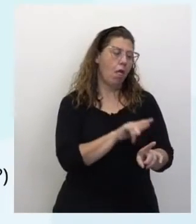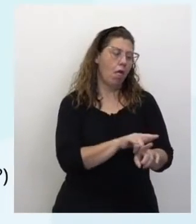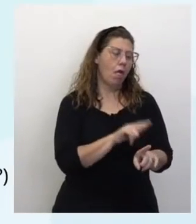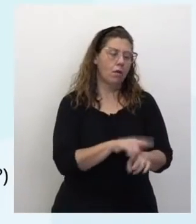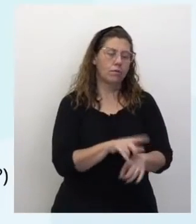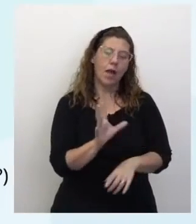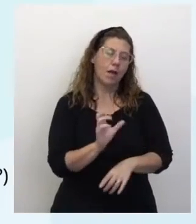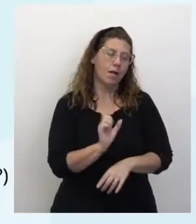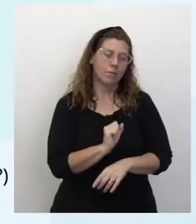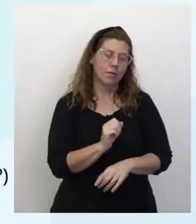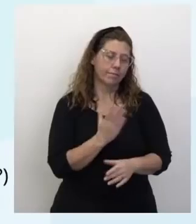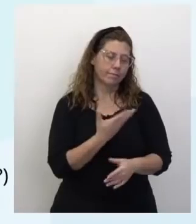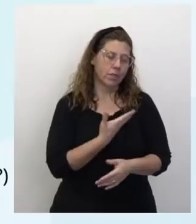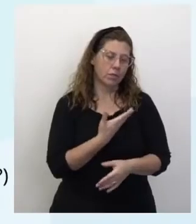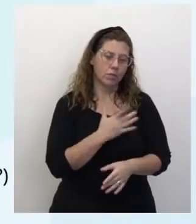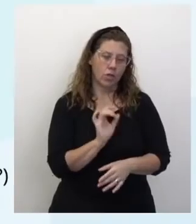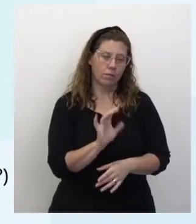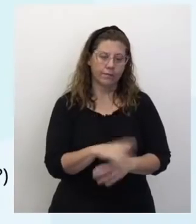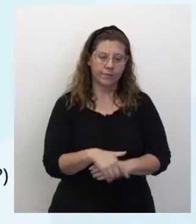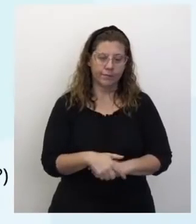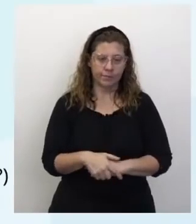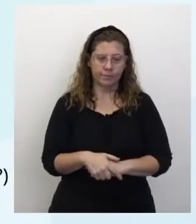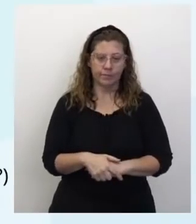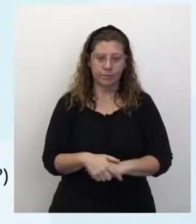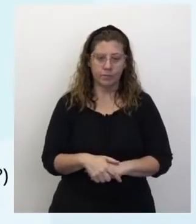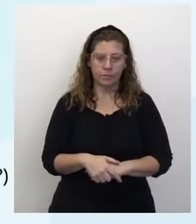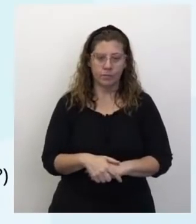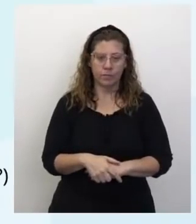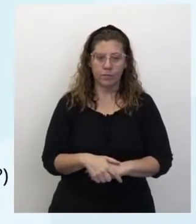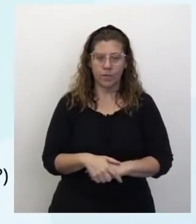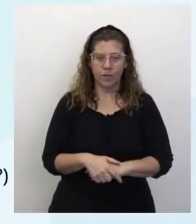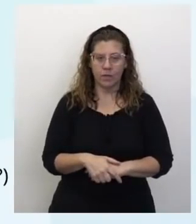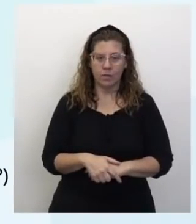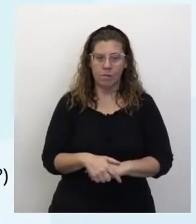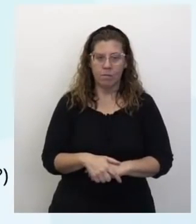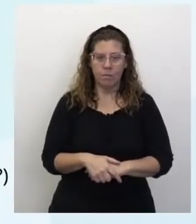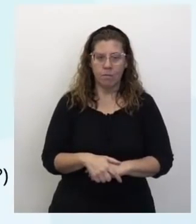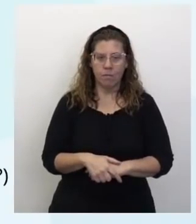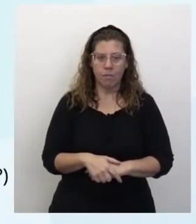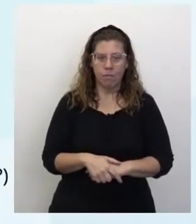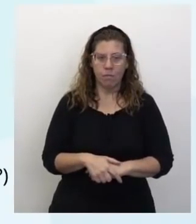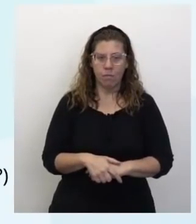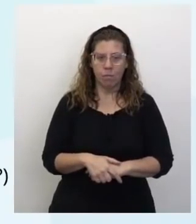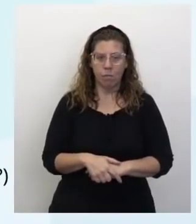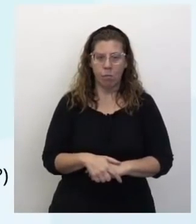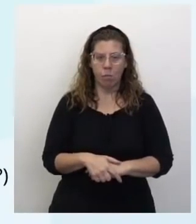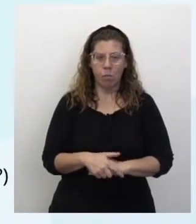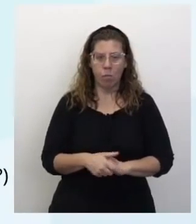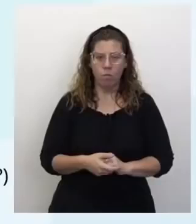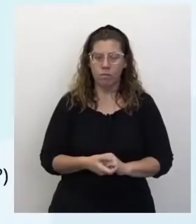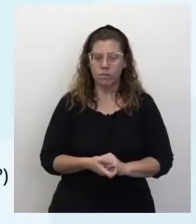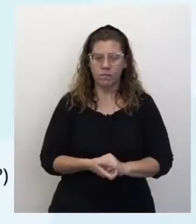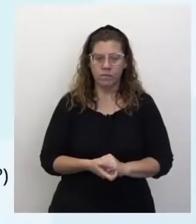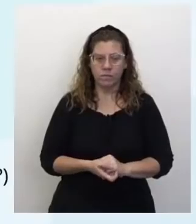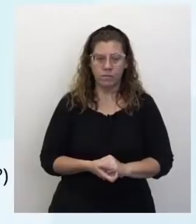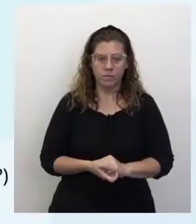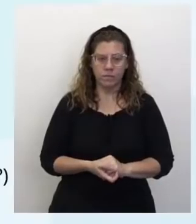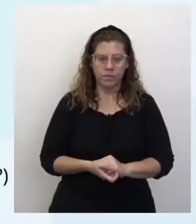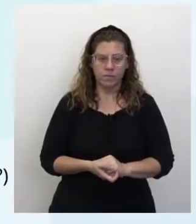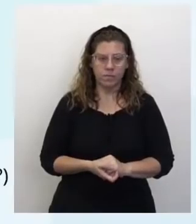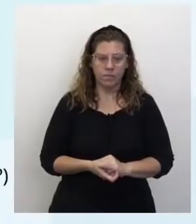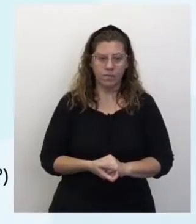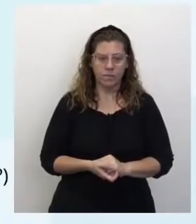né? Aí você já sabe que tem. Esse aqui eu não posso falar, né? La la la yeah, que é esse aqui, né? Que